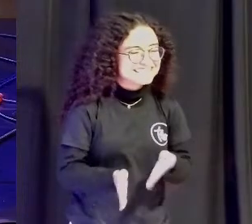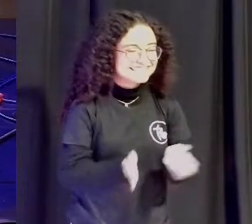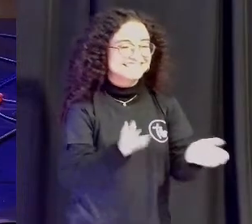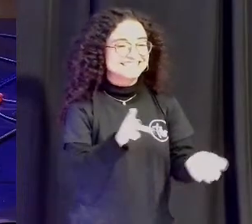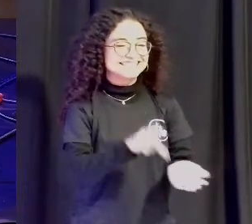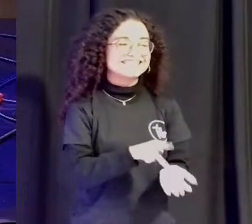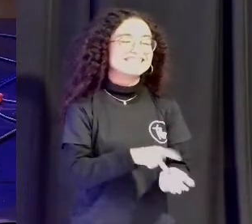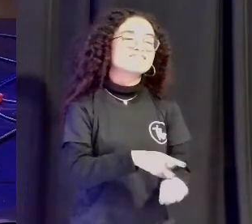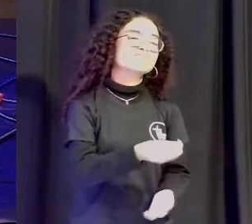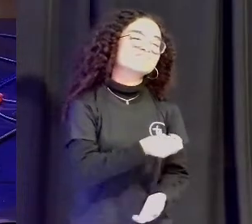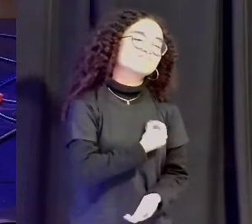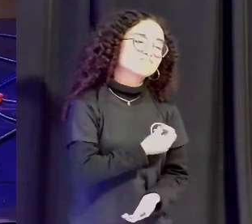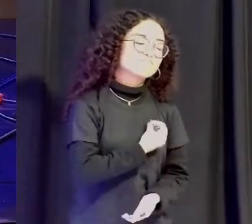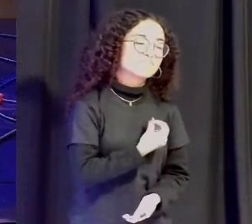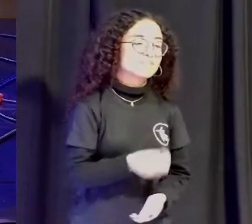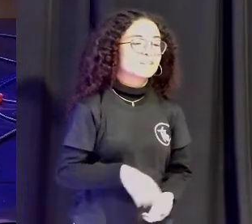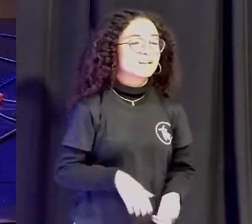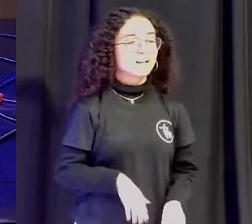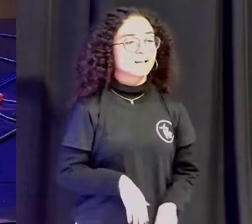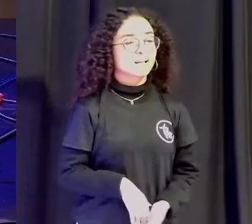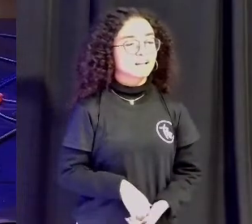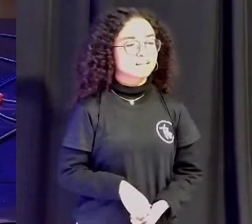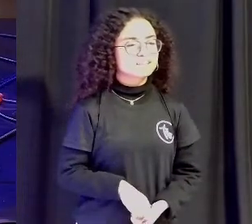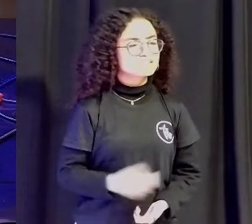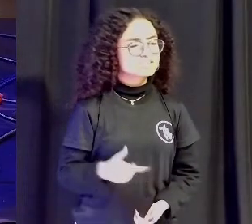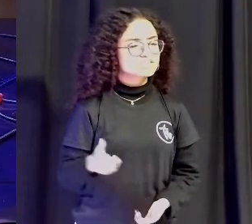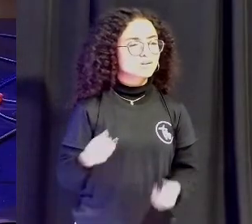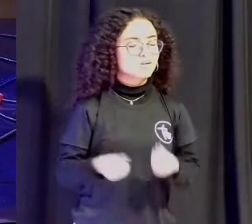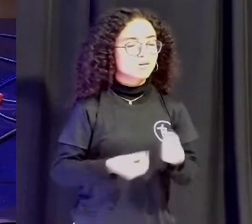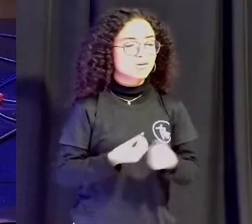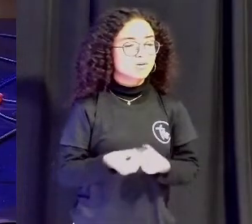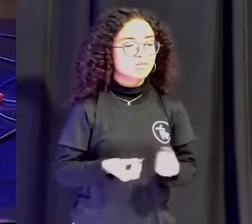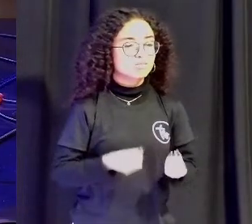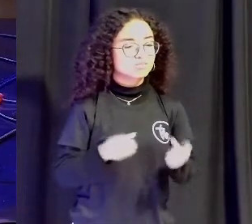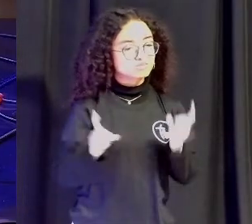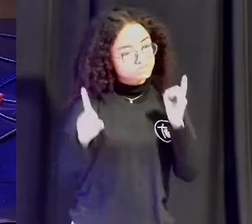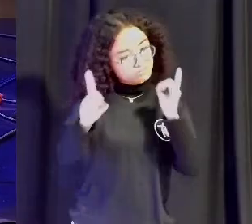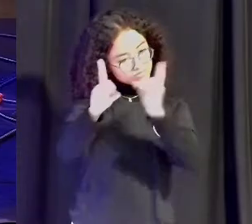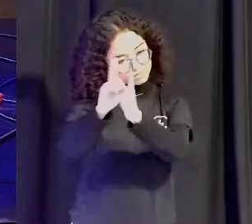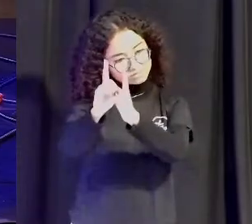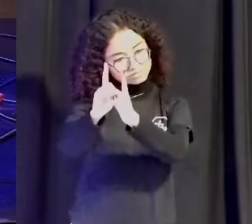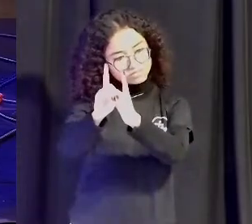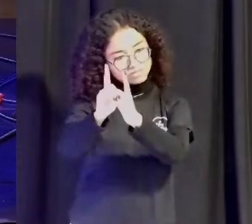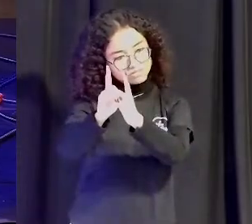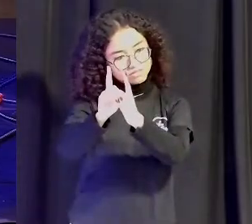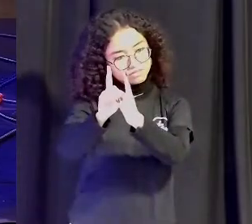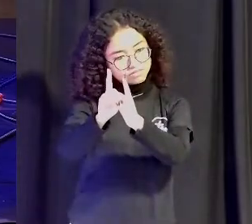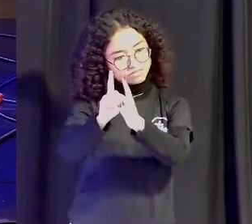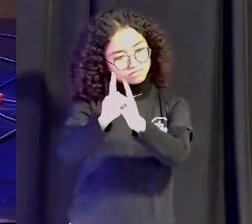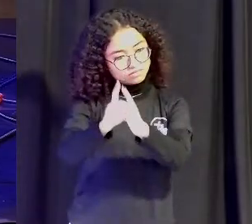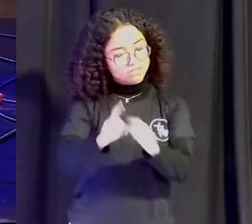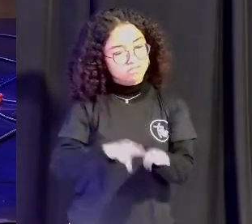vida. Ninguém vem ao Pai senão por mim. Meus irmãos,